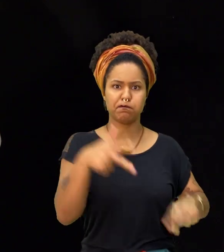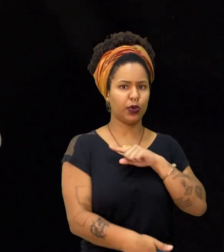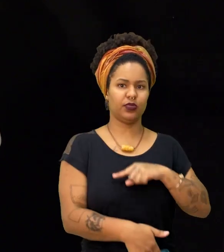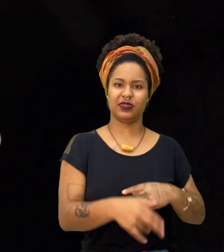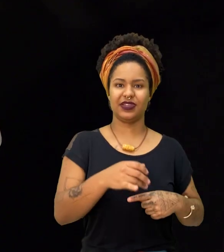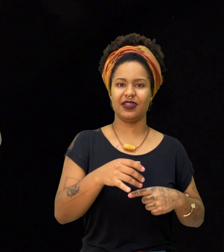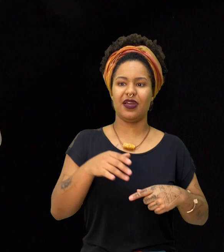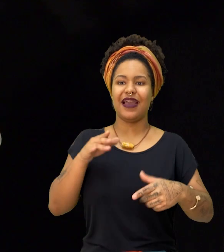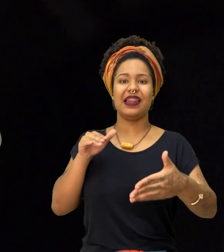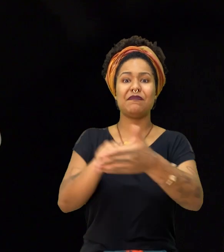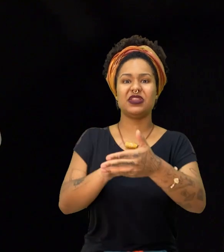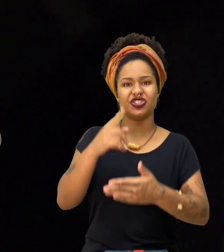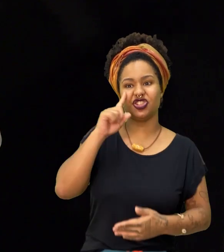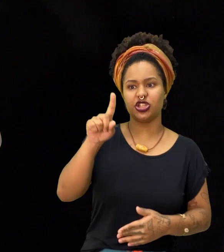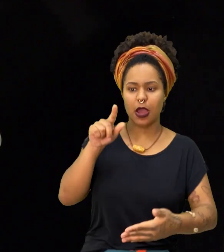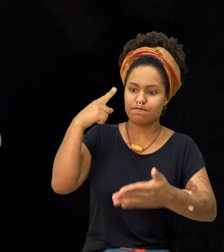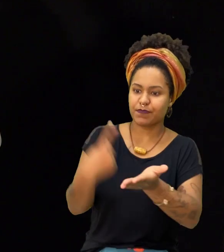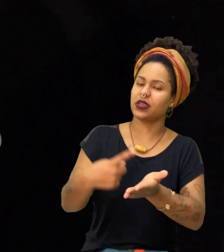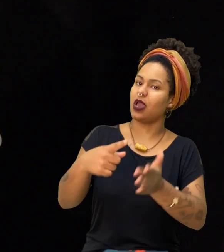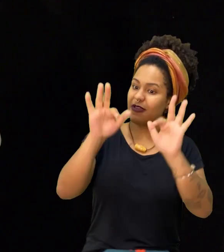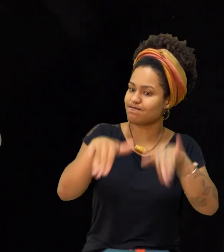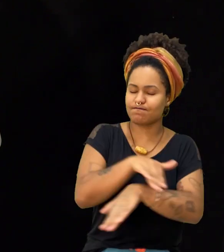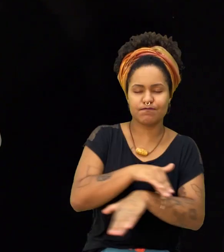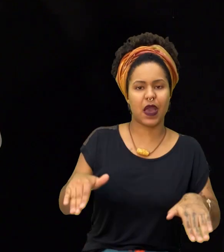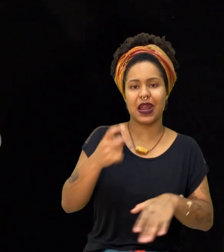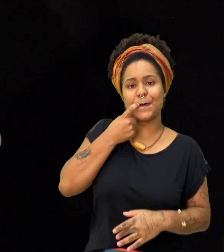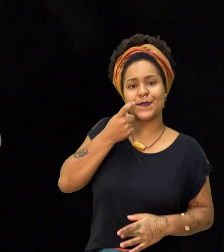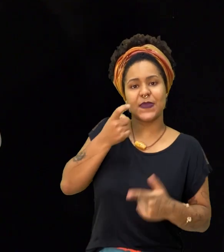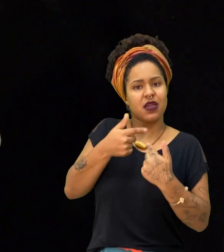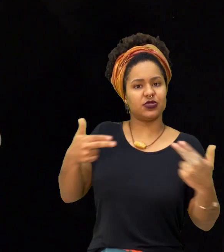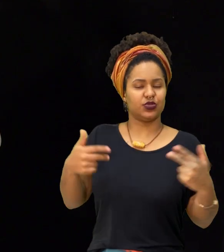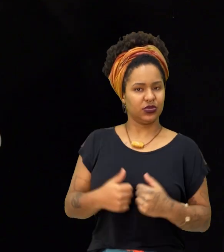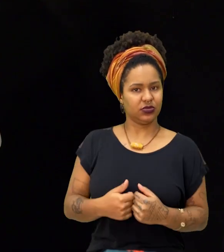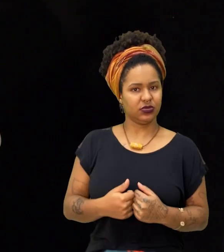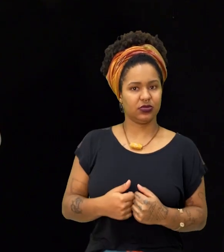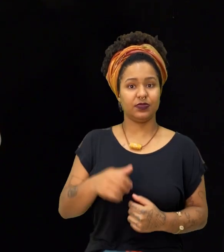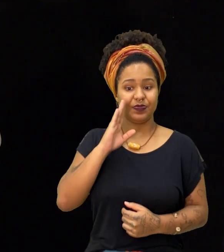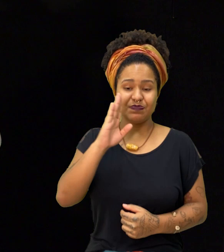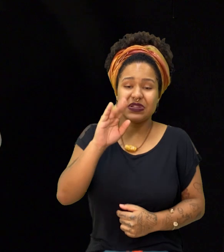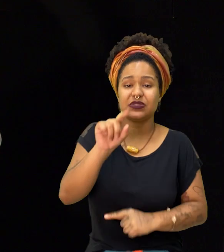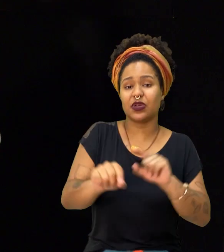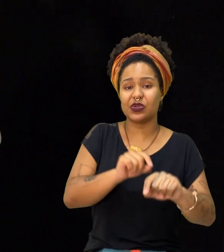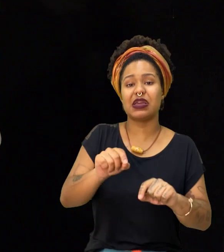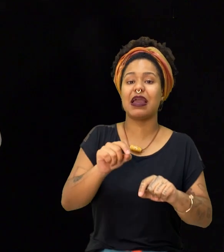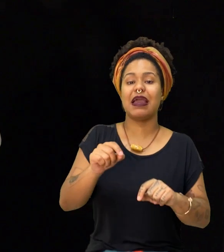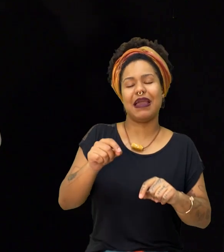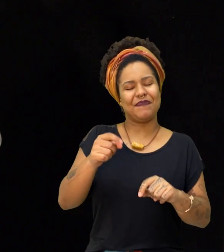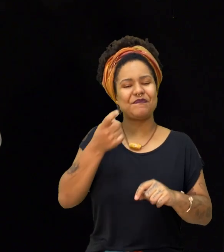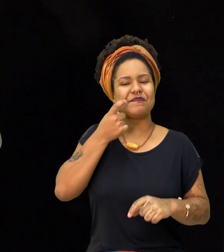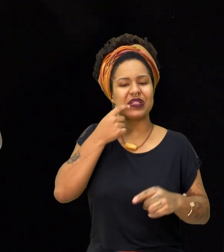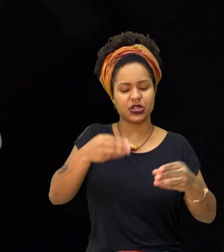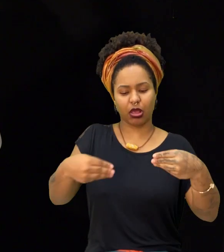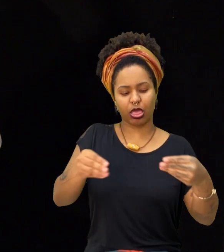muito próxima para deixar de produzir todo o plástico de um só uso, principalmente o plástico flexível, porque ele não